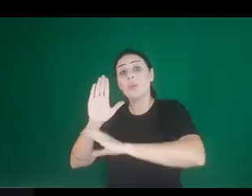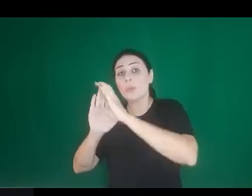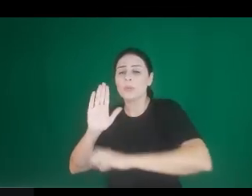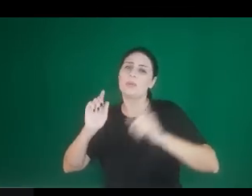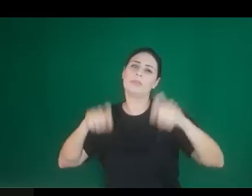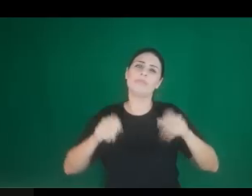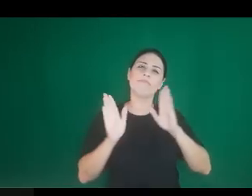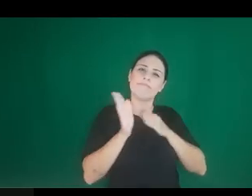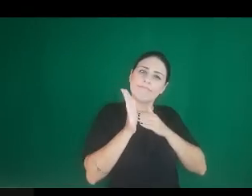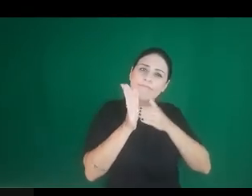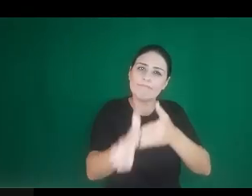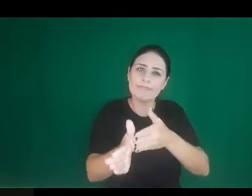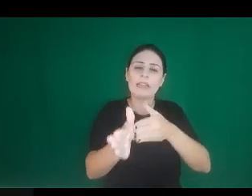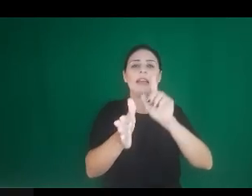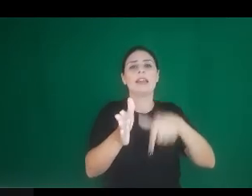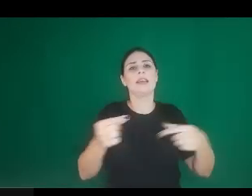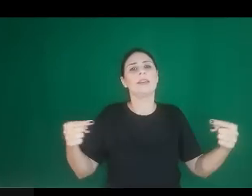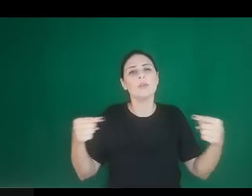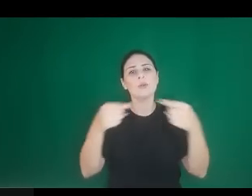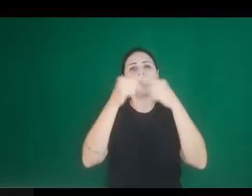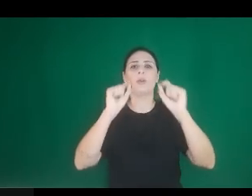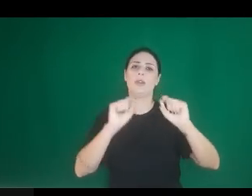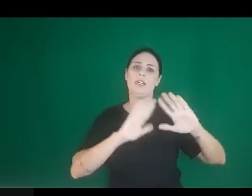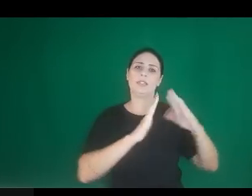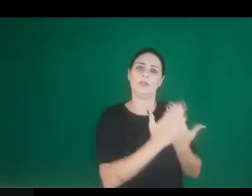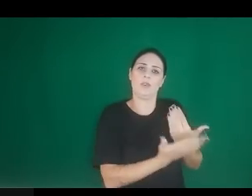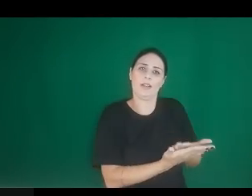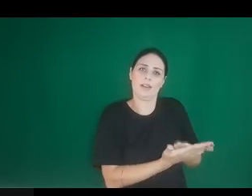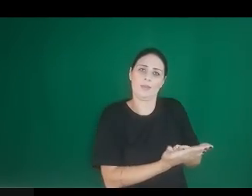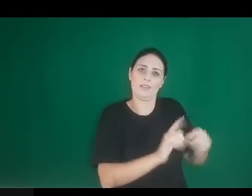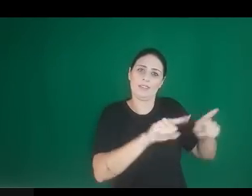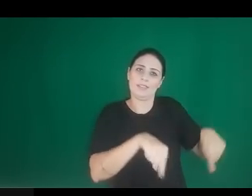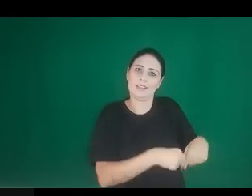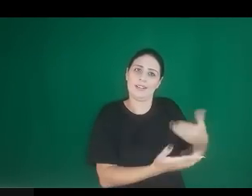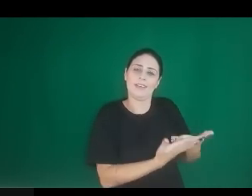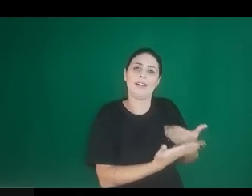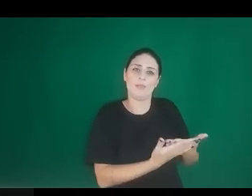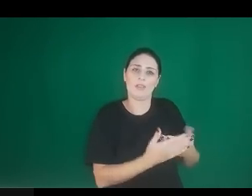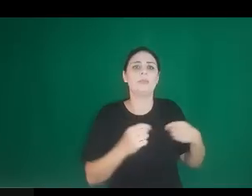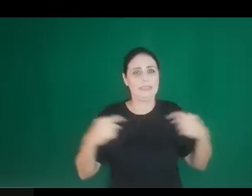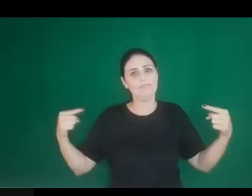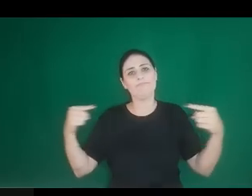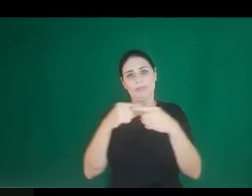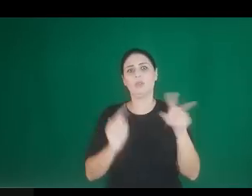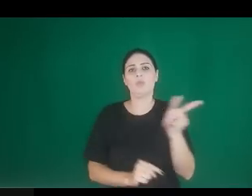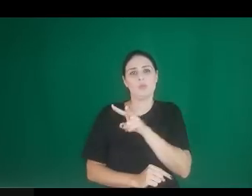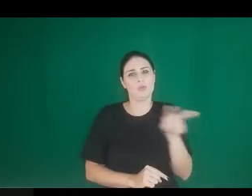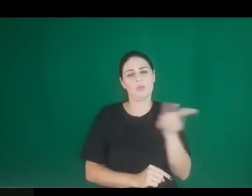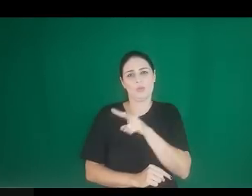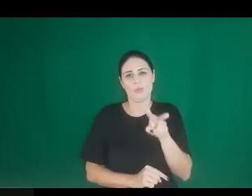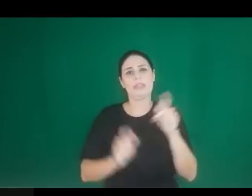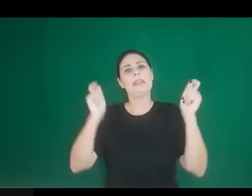preciso alinhar o que está no currículo com aquilo que se efetiva em sala de aula, né? E aí a gente pode,